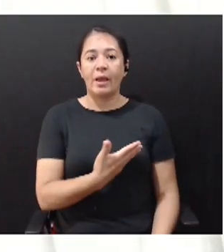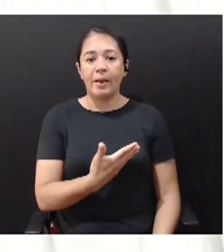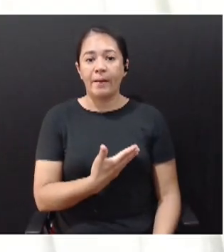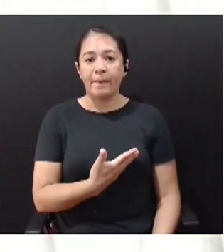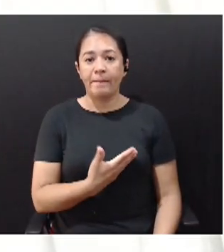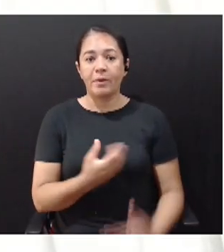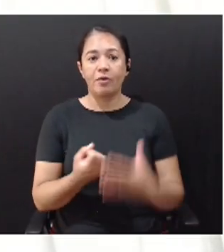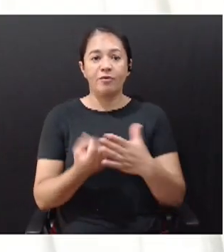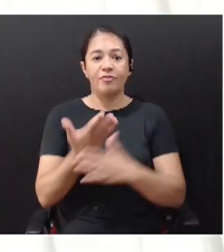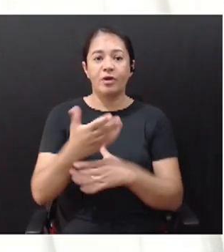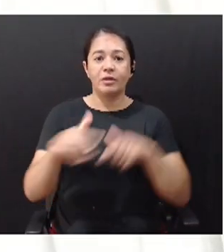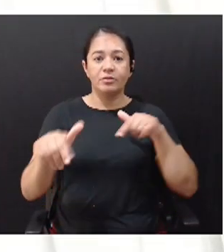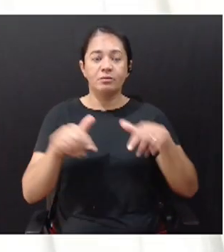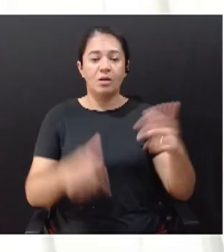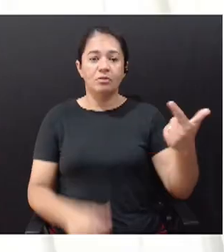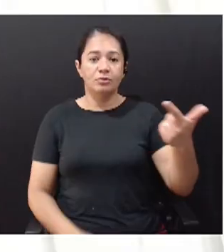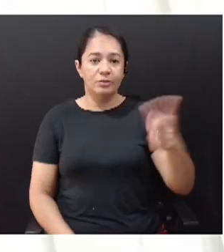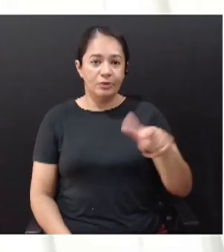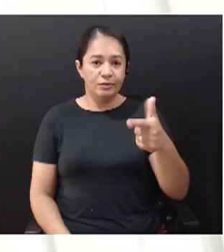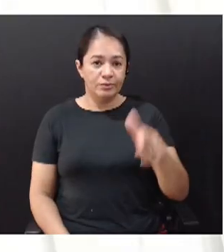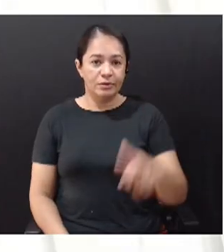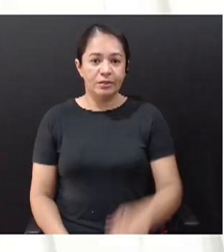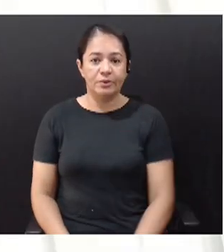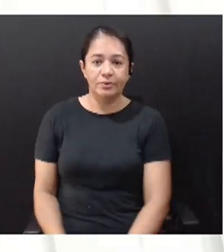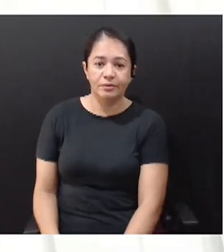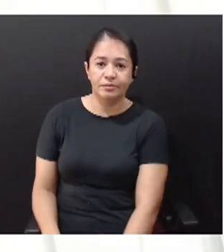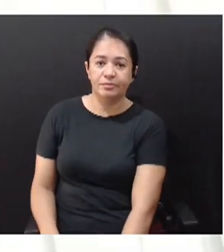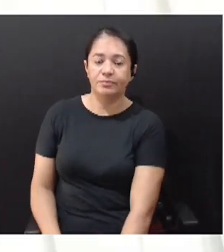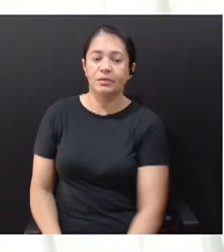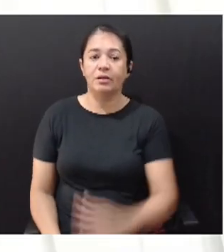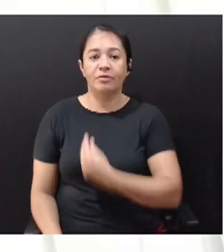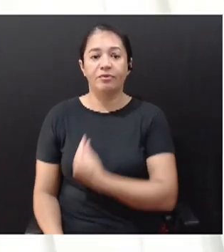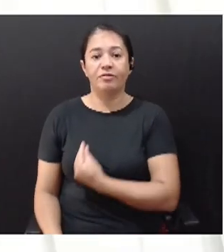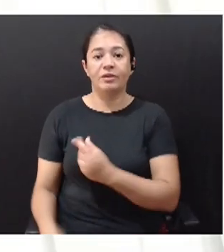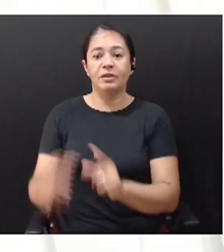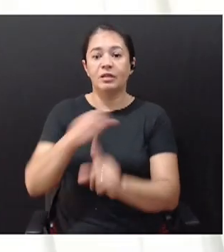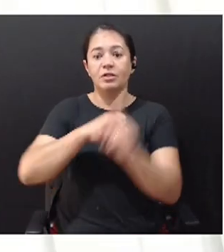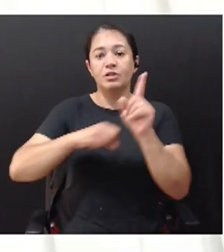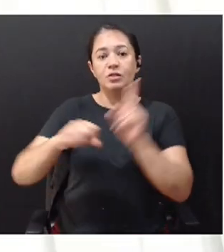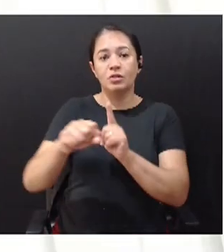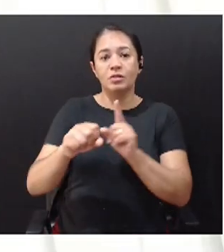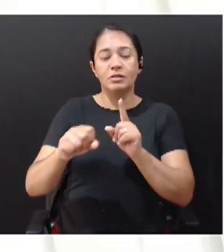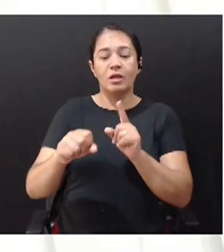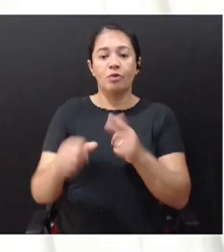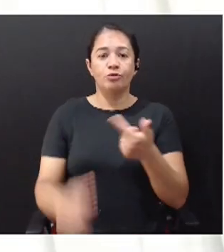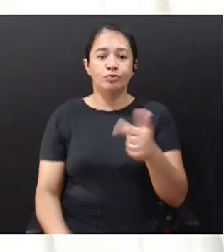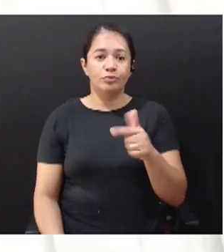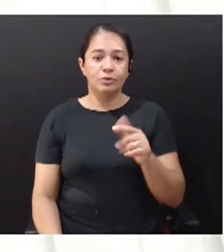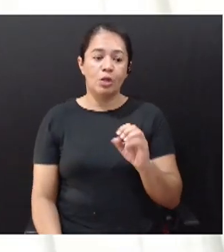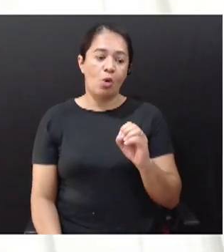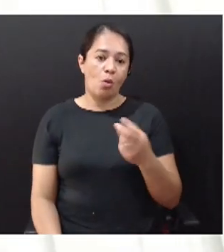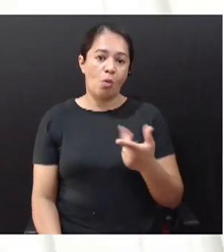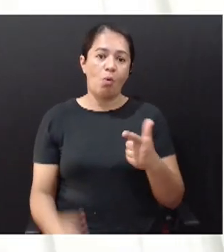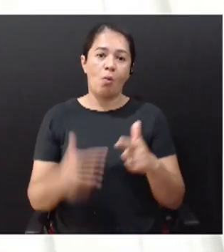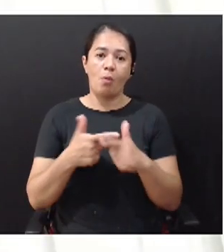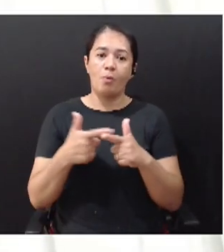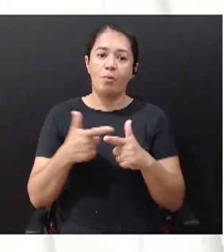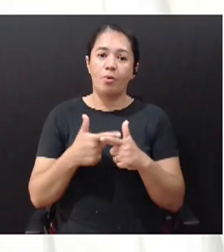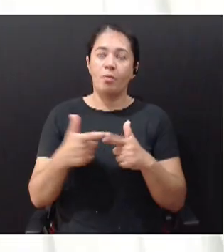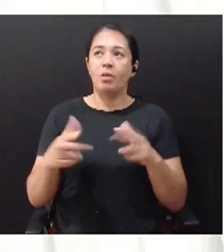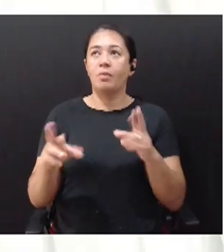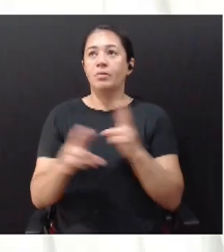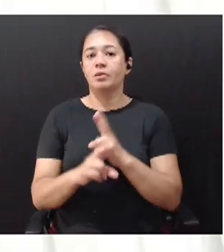trabalho, né? Não tem uma vida social ativa, ou tem problemas de relacionamentos